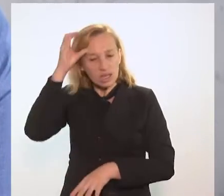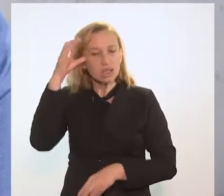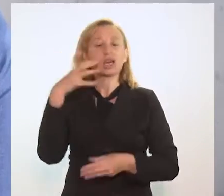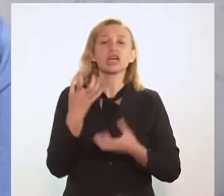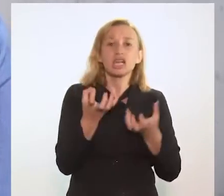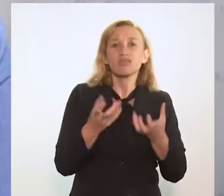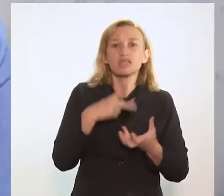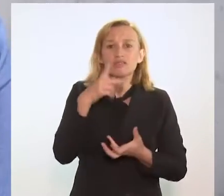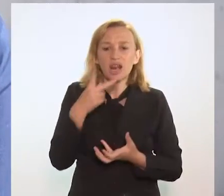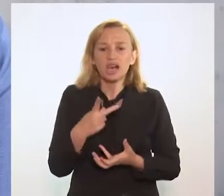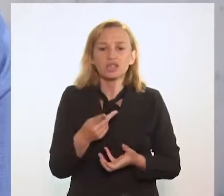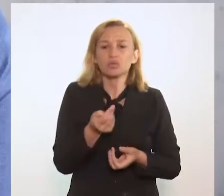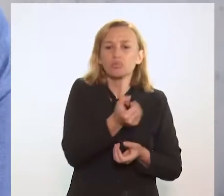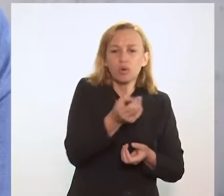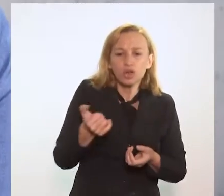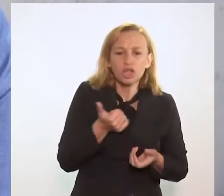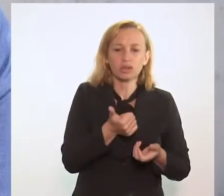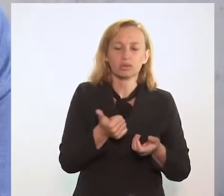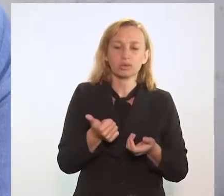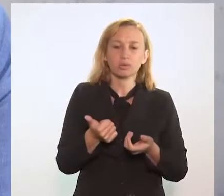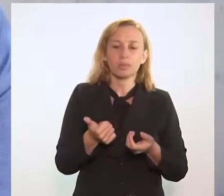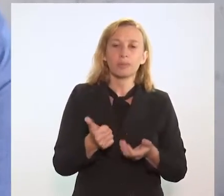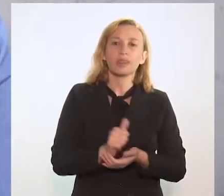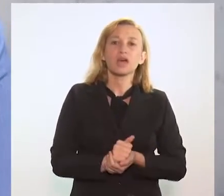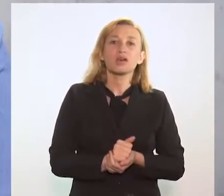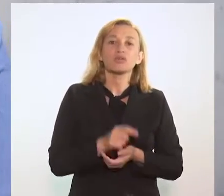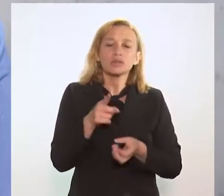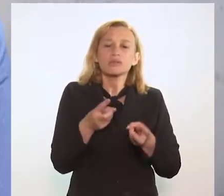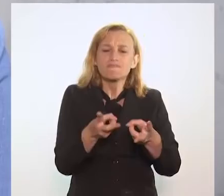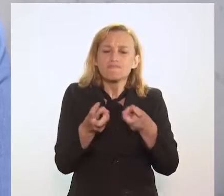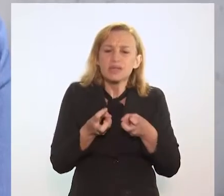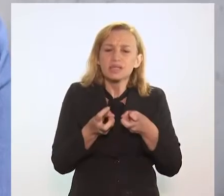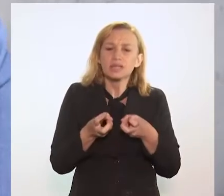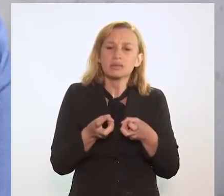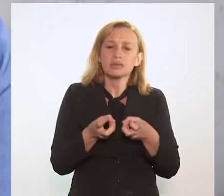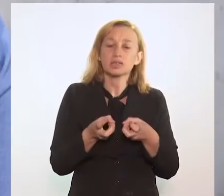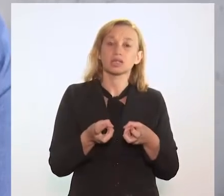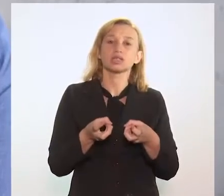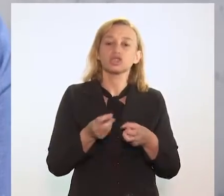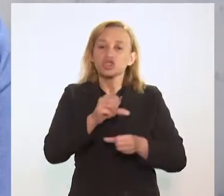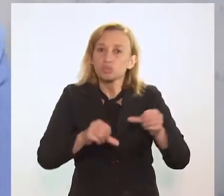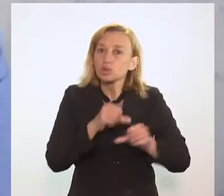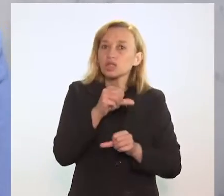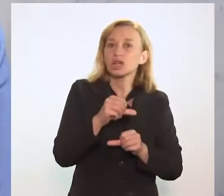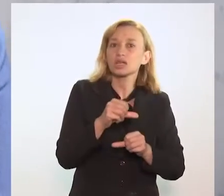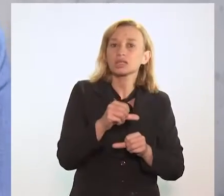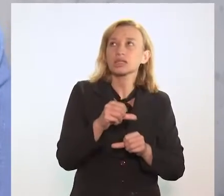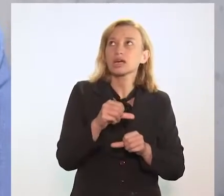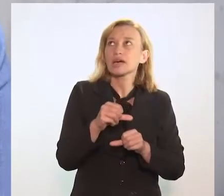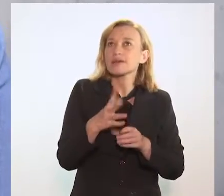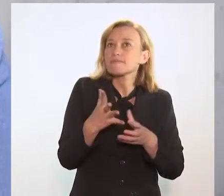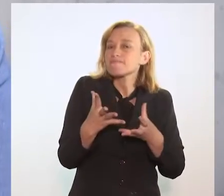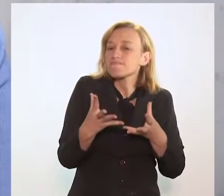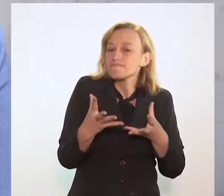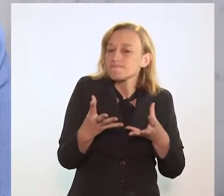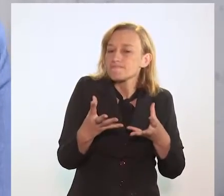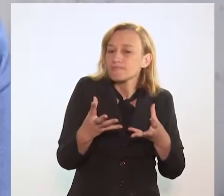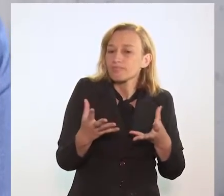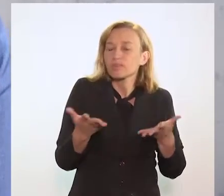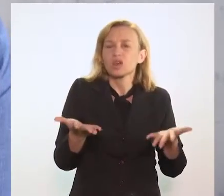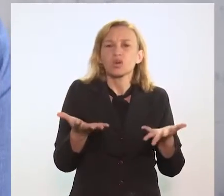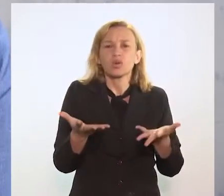do consumidor. Queria que você falasse, Luiz, um pouquinho sobre essa entrada dos pequenos, né? O que você percebeu de